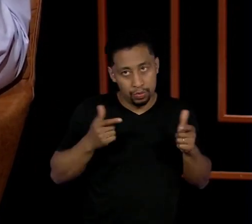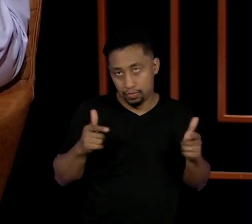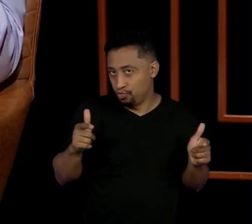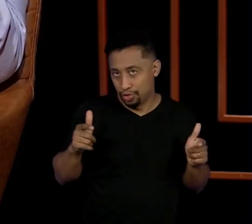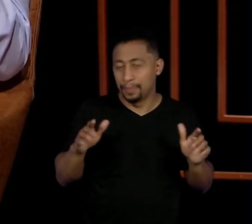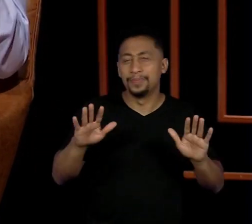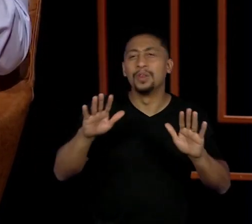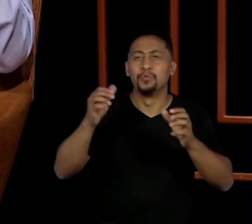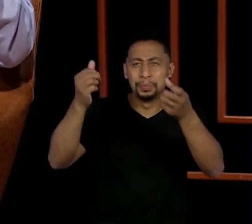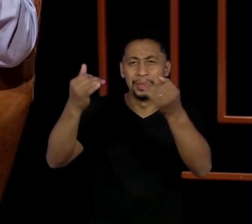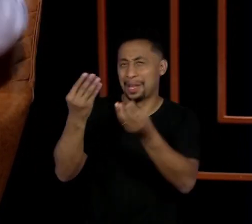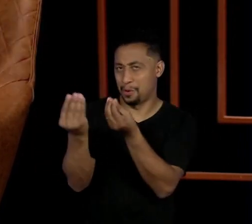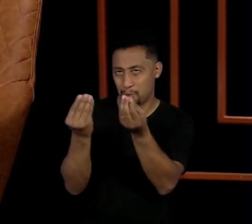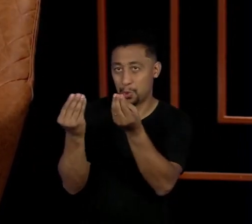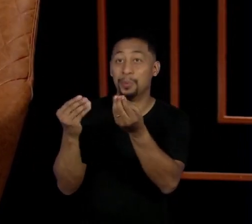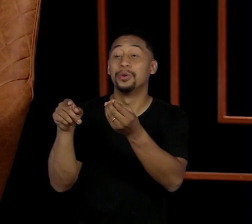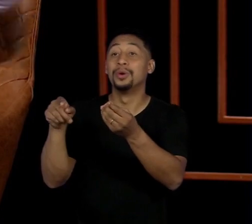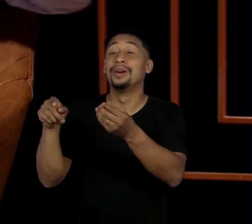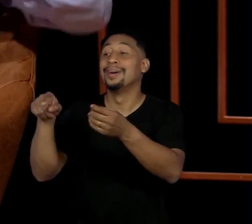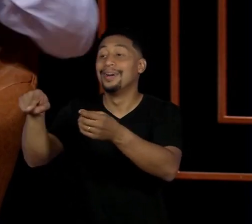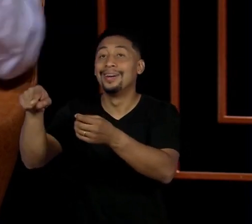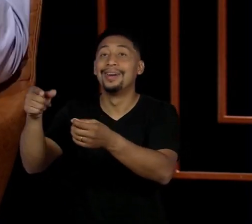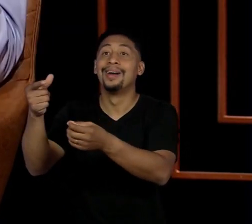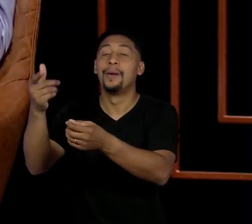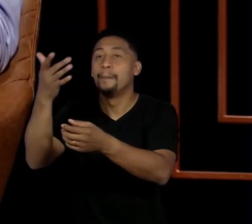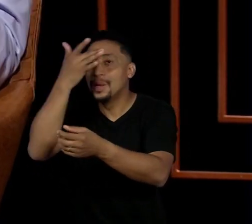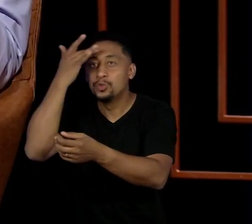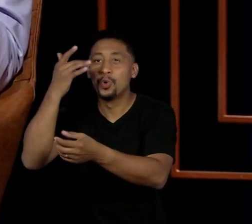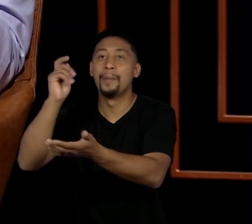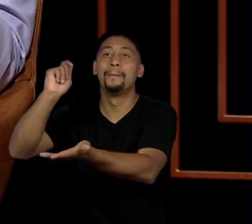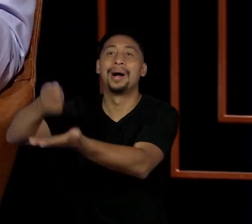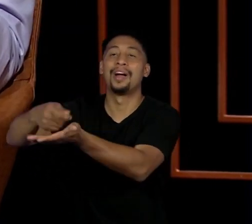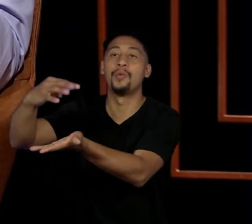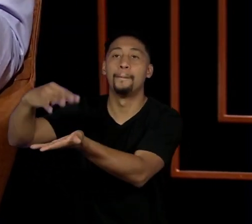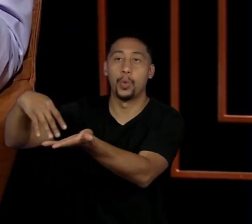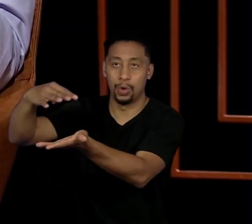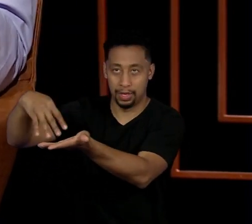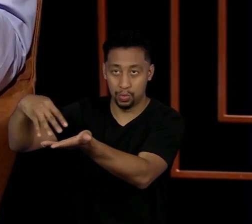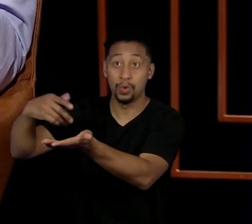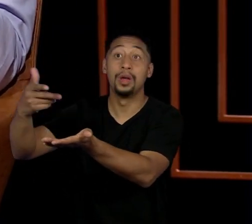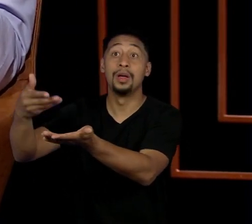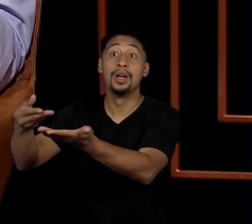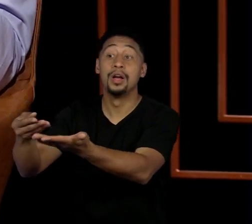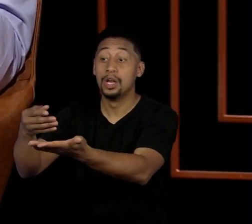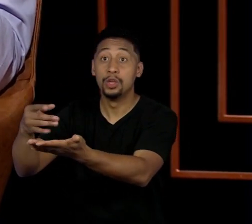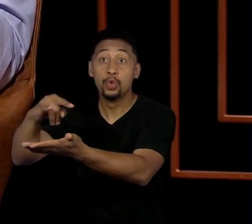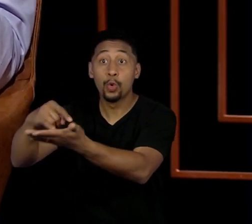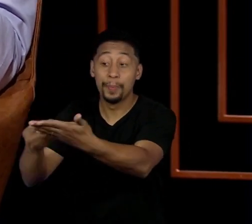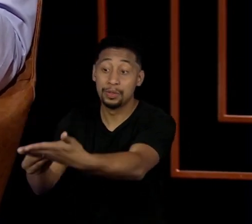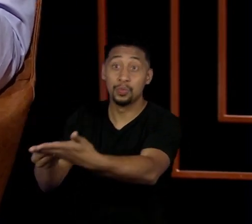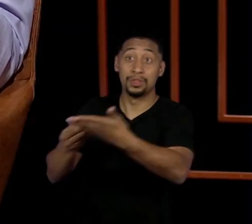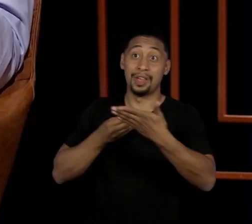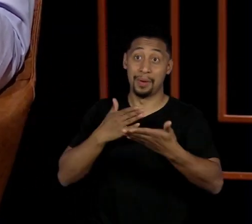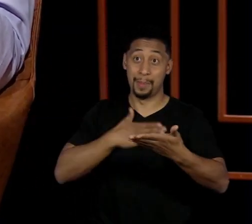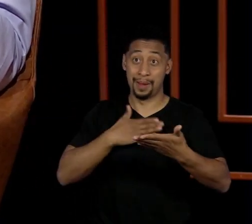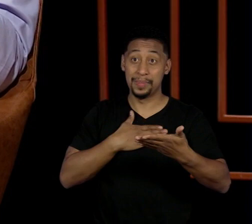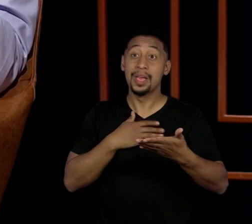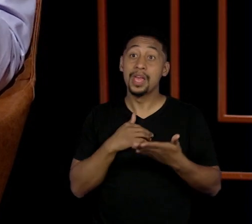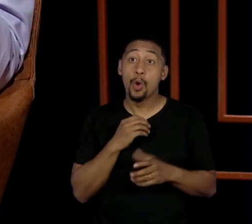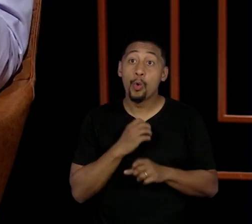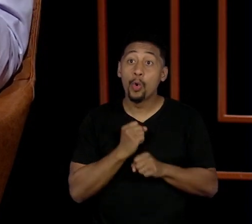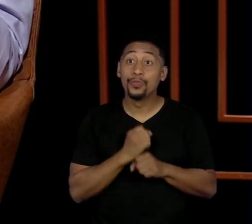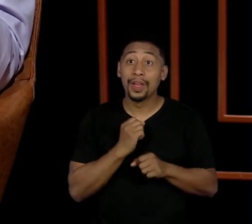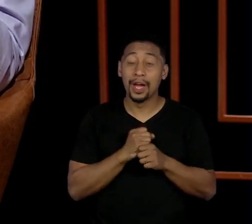pagar lá a luz, o gás, não sei o quê, ele dava os documentos para mim. Eu levava 10 horas para contar